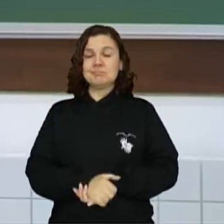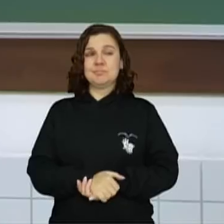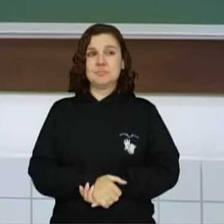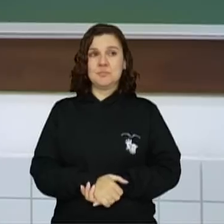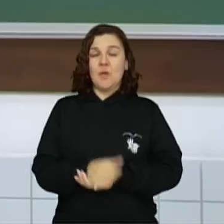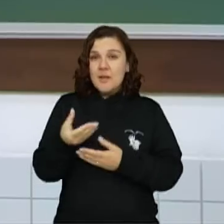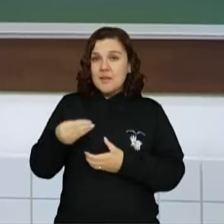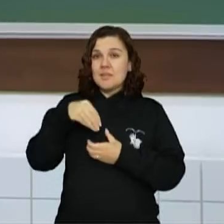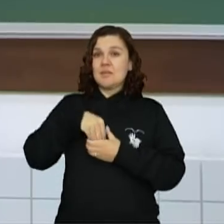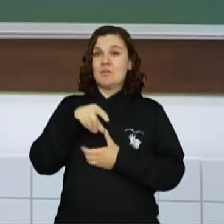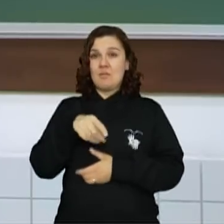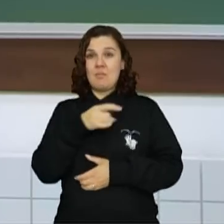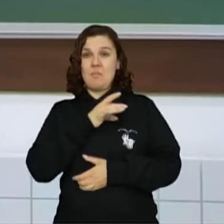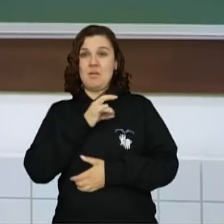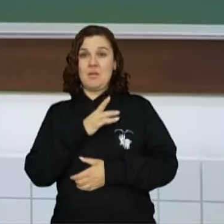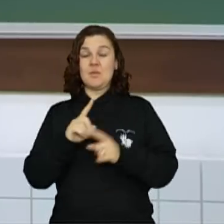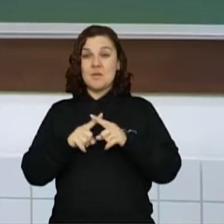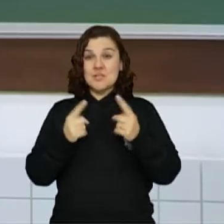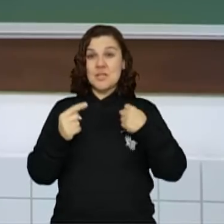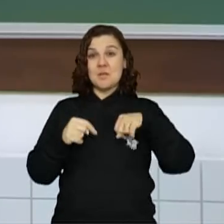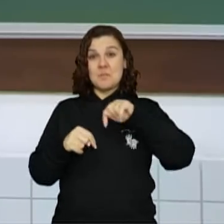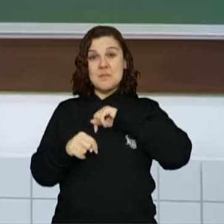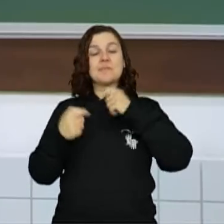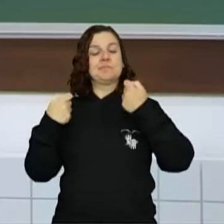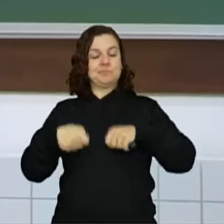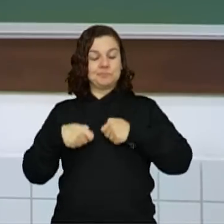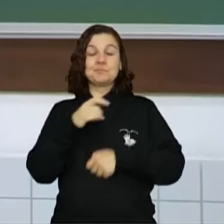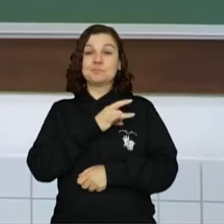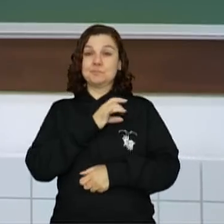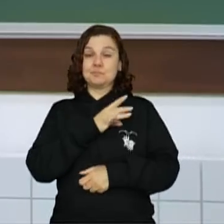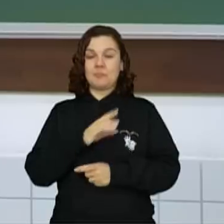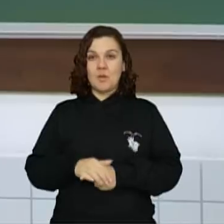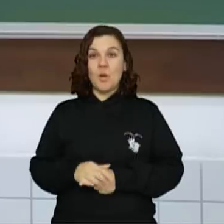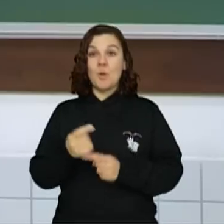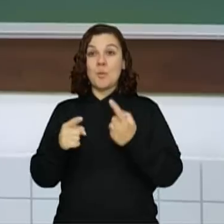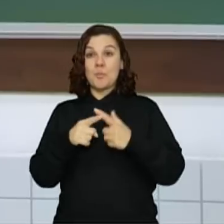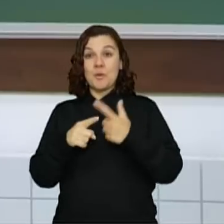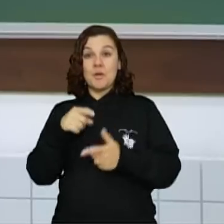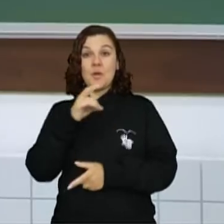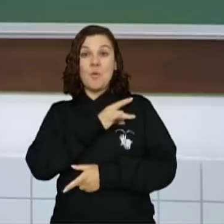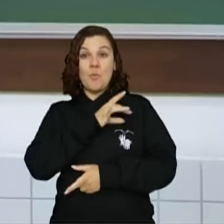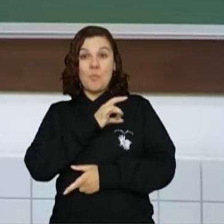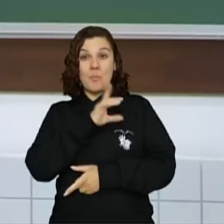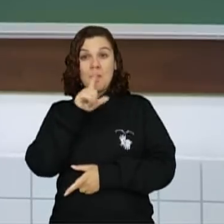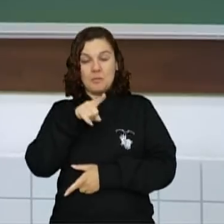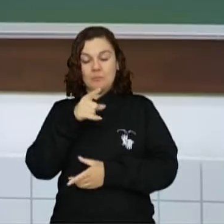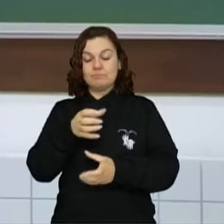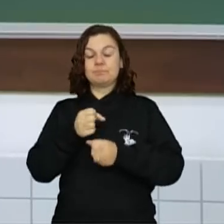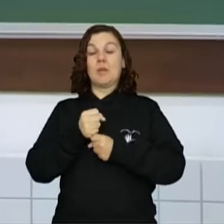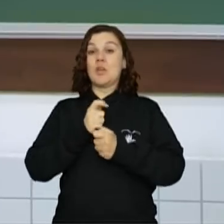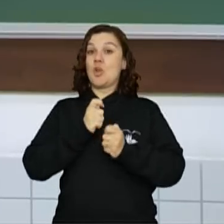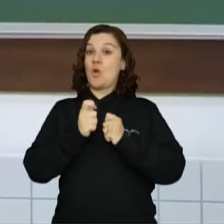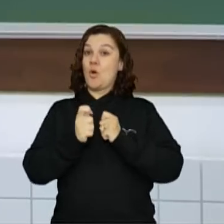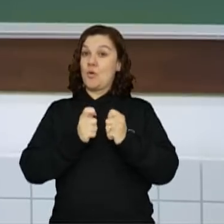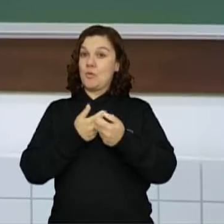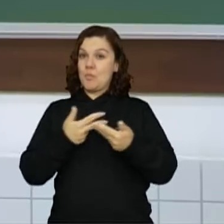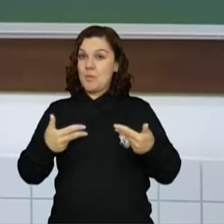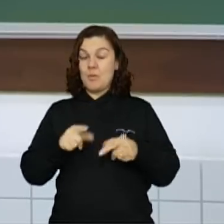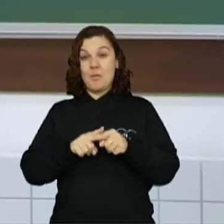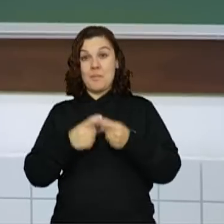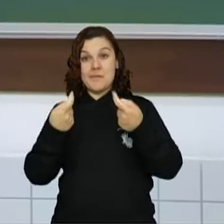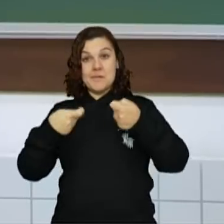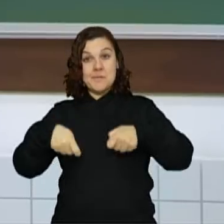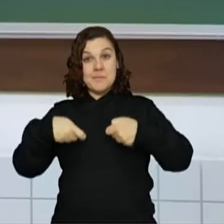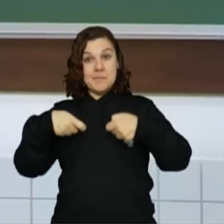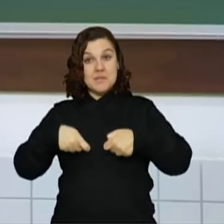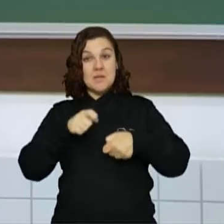nós há um medo. E é necessário que tenhamos o medo, sim. Porque o medo nos limita de muita coisa. Mas é necessário